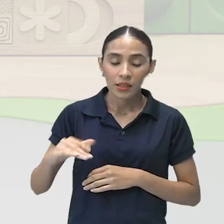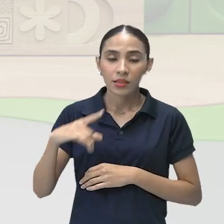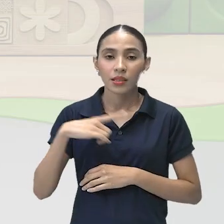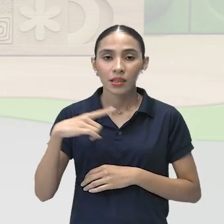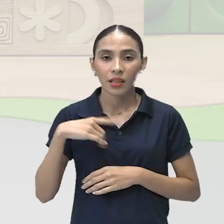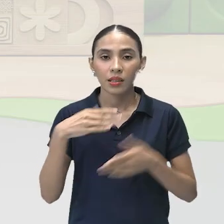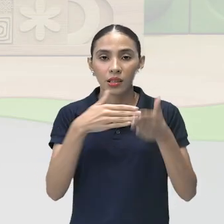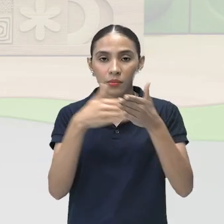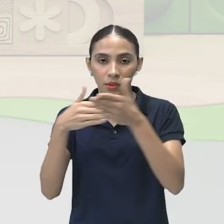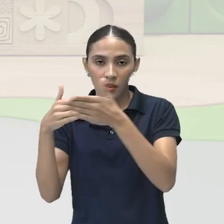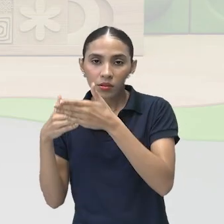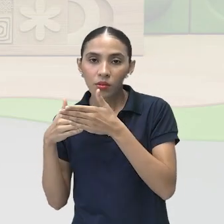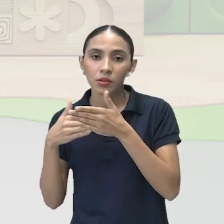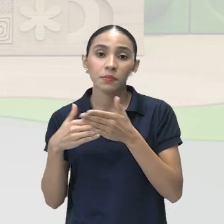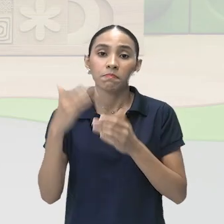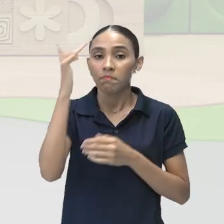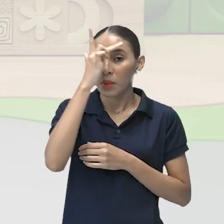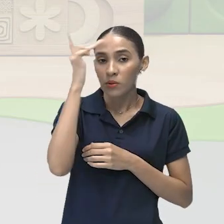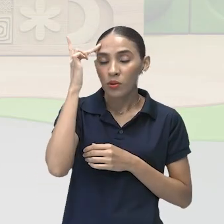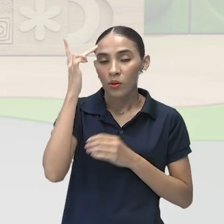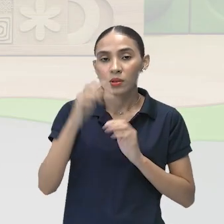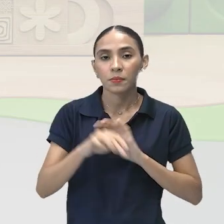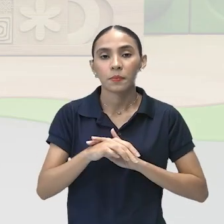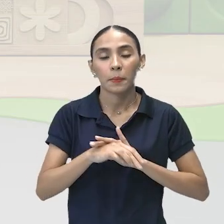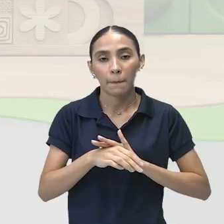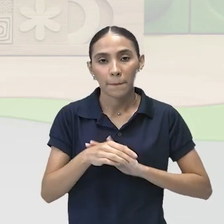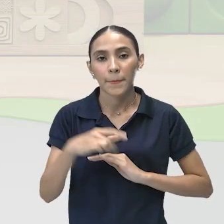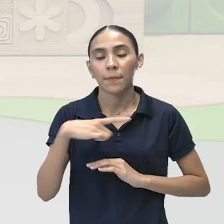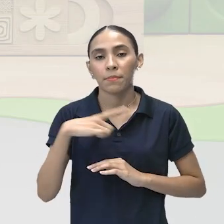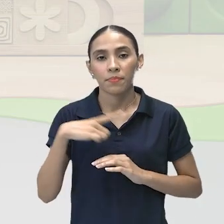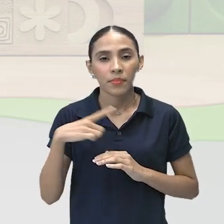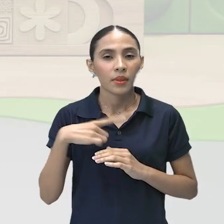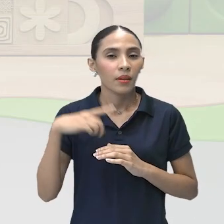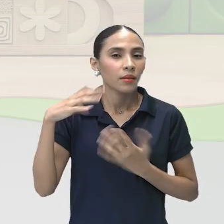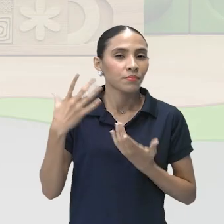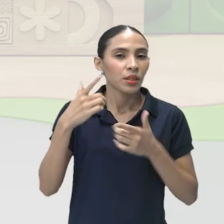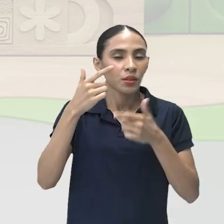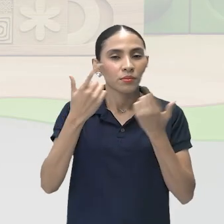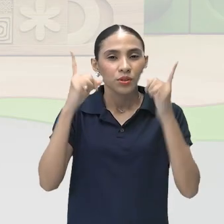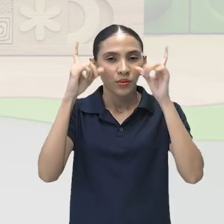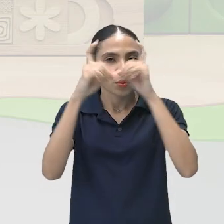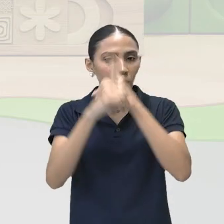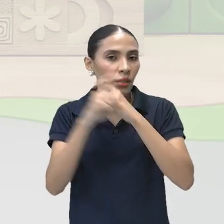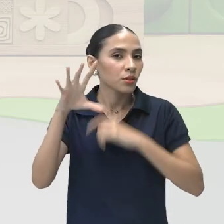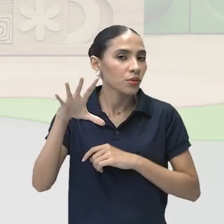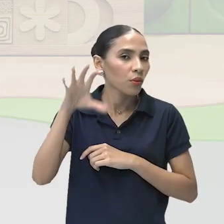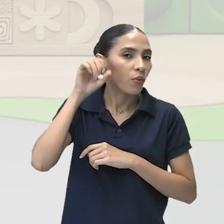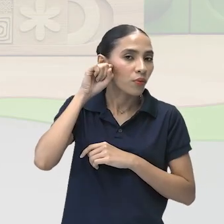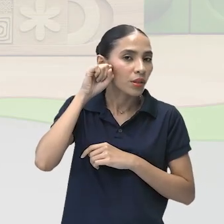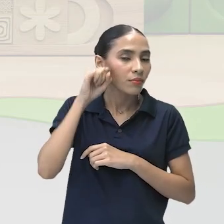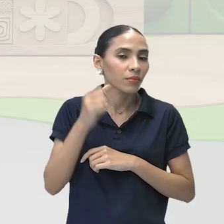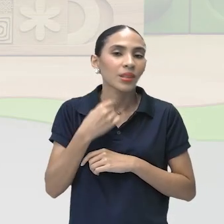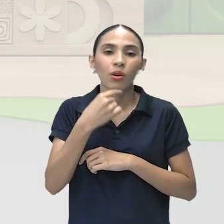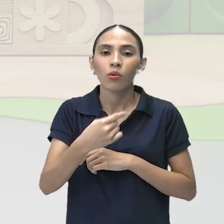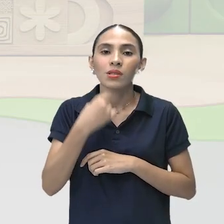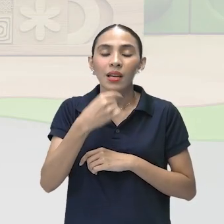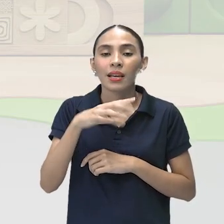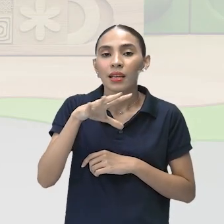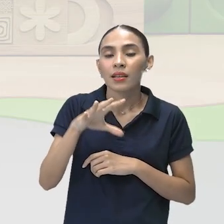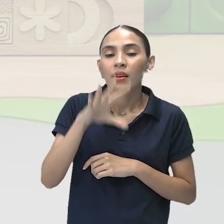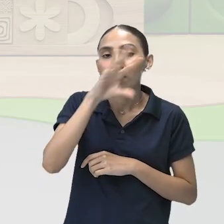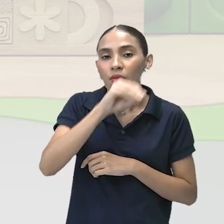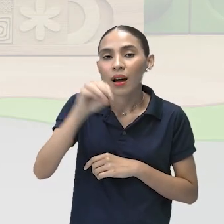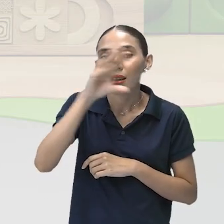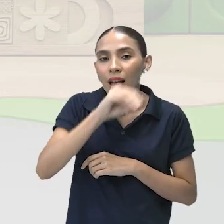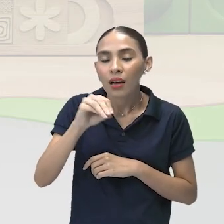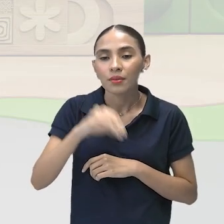essas limitações, crianças e pessoas, né, de um modo geral, têm essas limitações na captação do som, elas acabam não falando, não